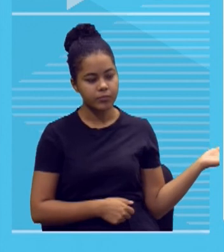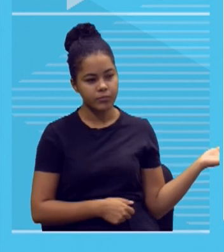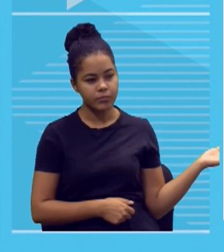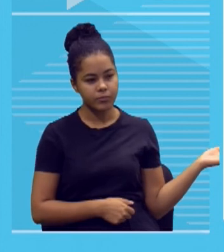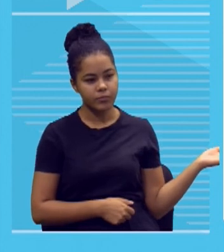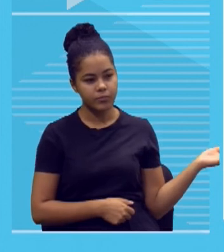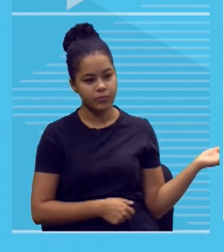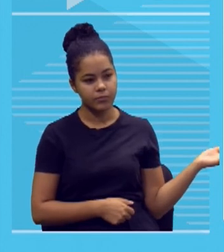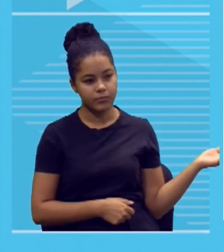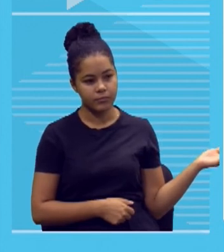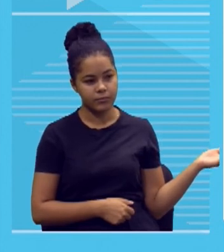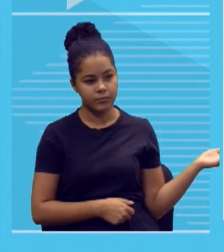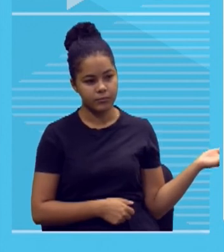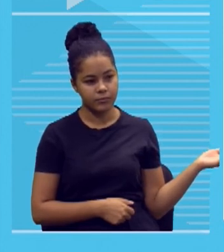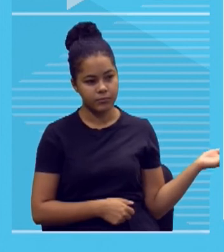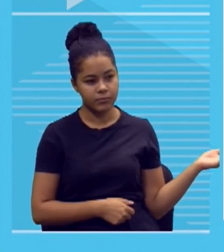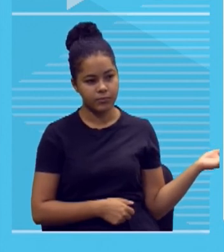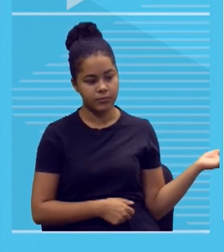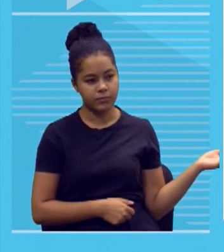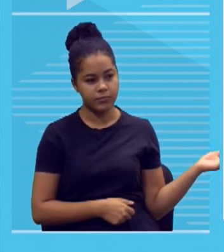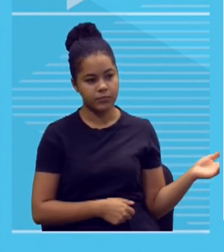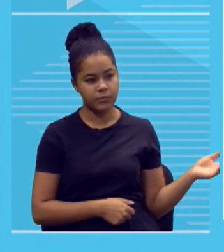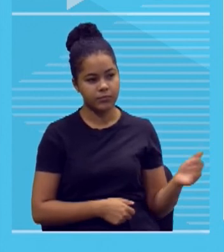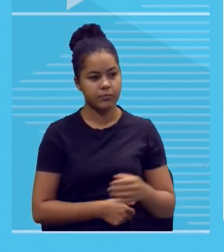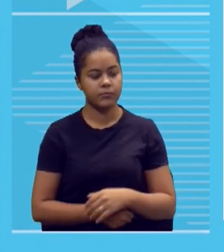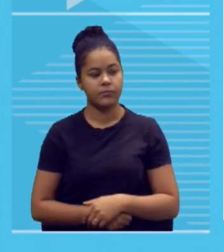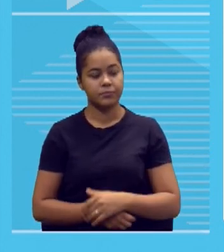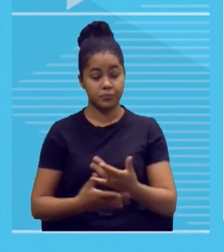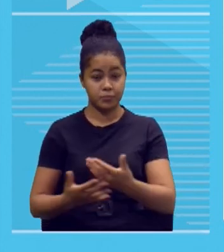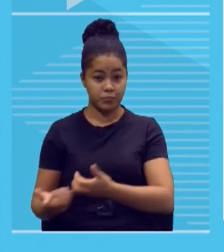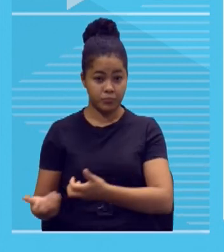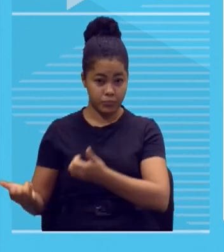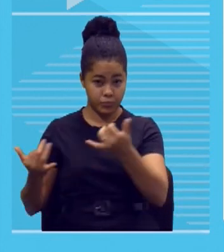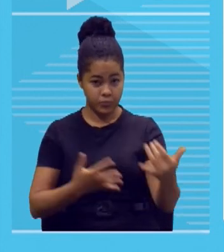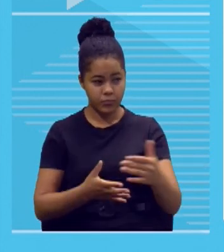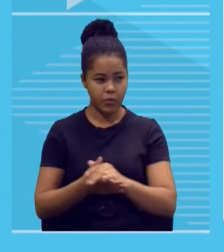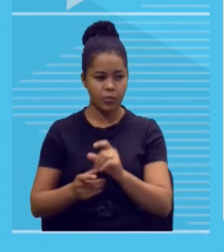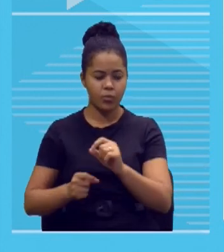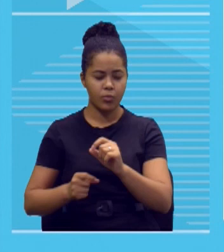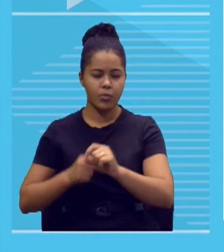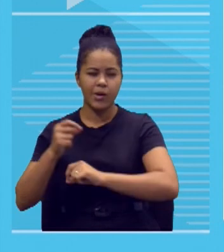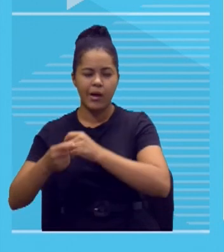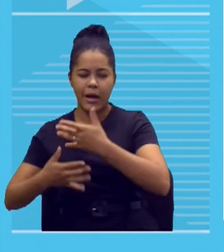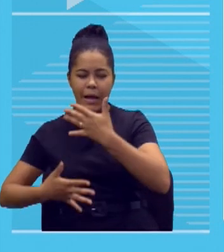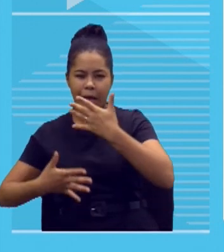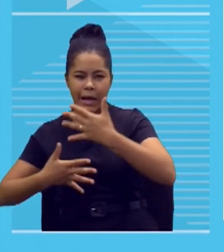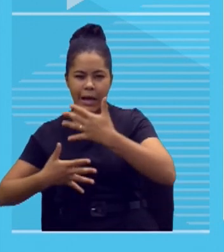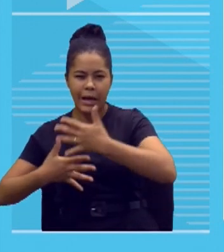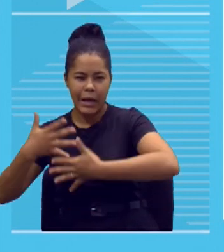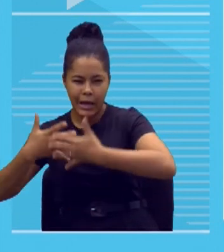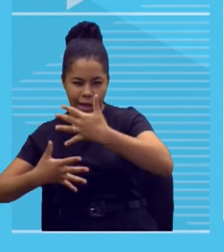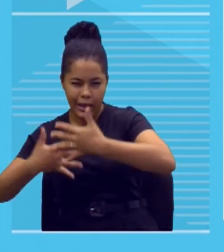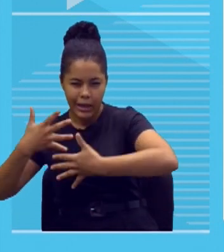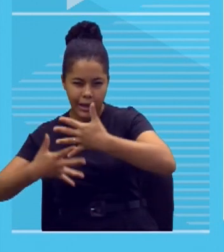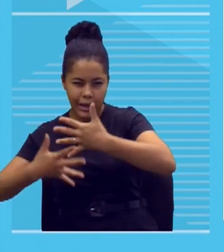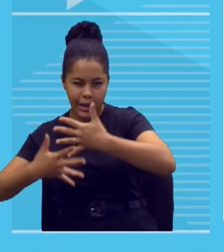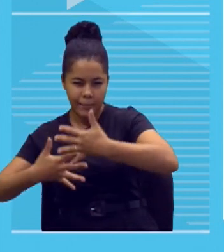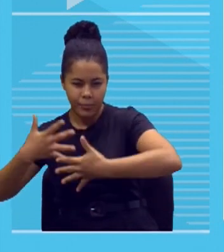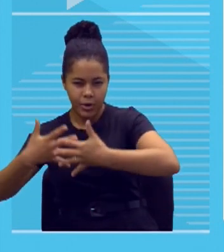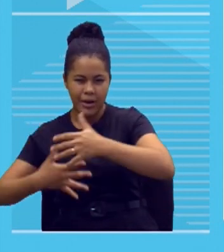aposematismo e mimetismo deixa eu explicar para você o que a camuflagem quando o indivíduo e